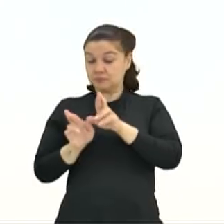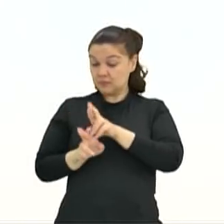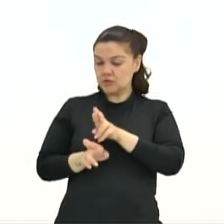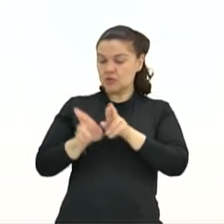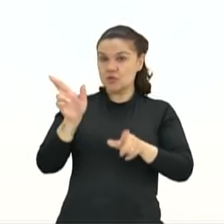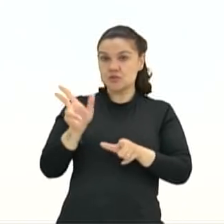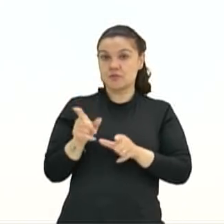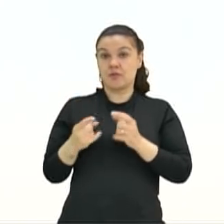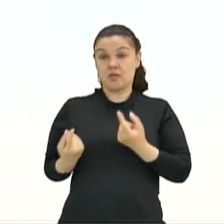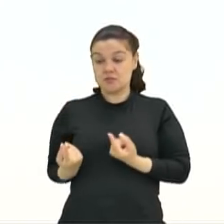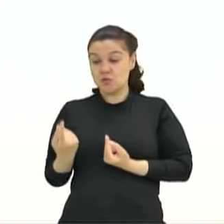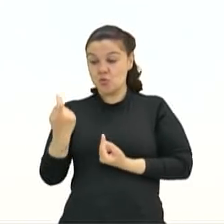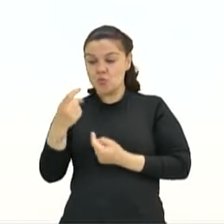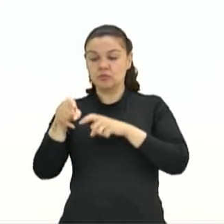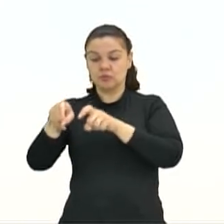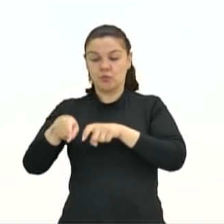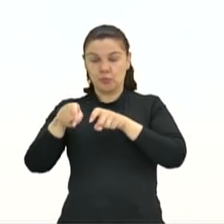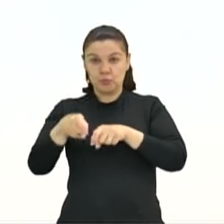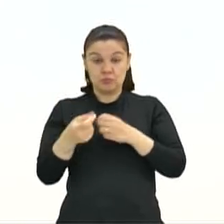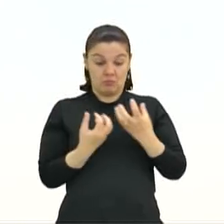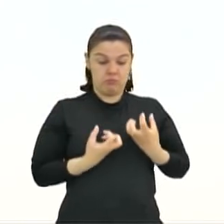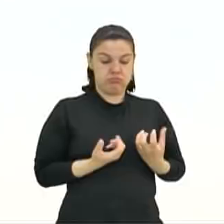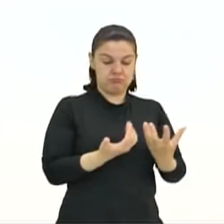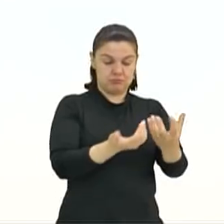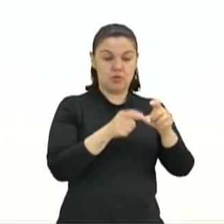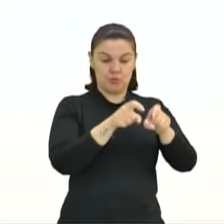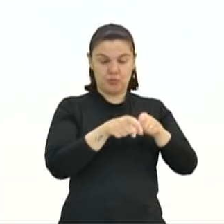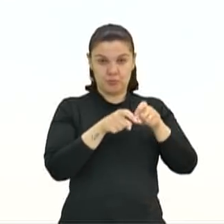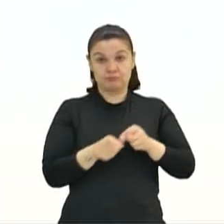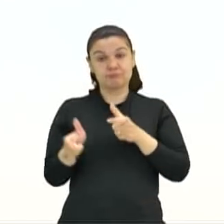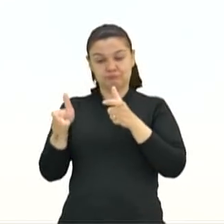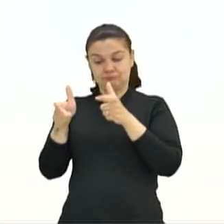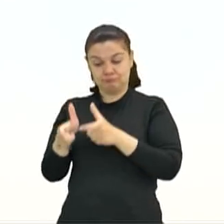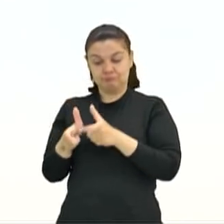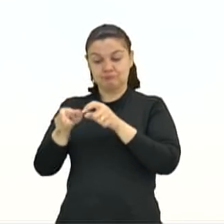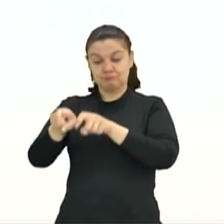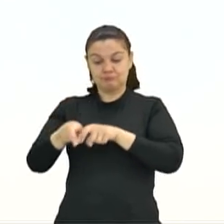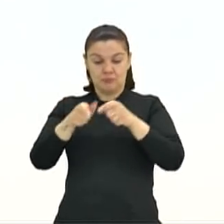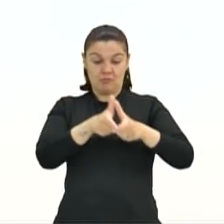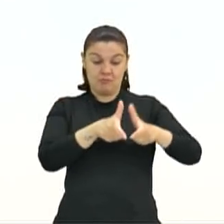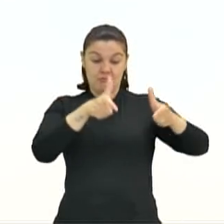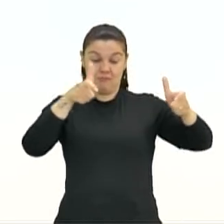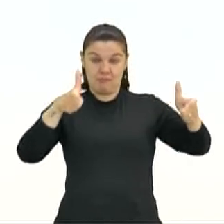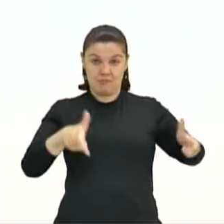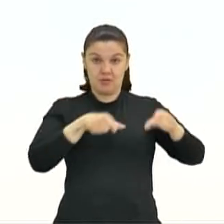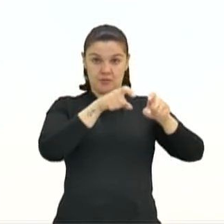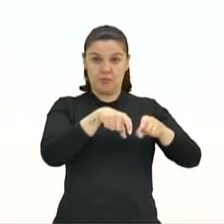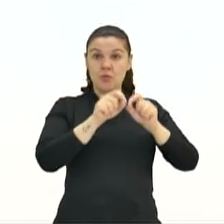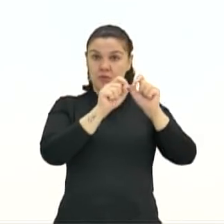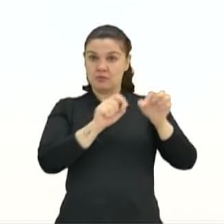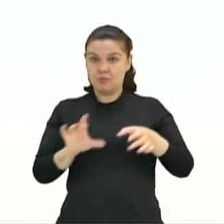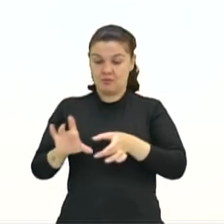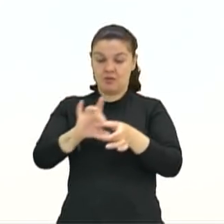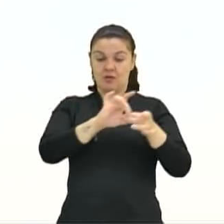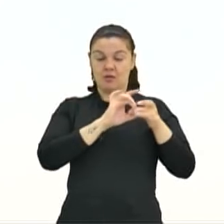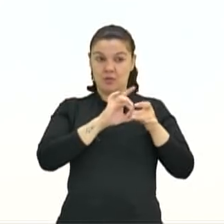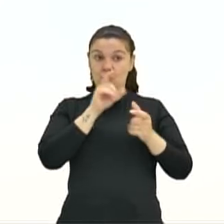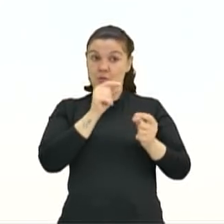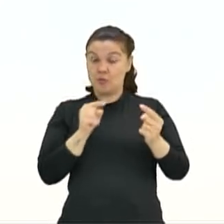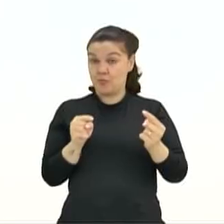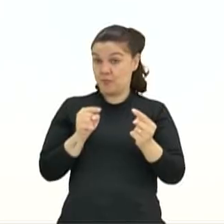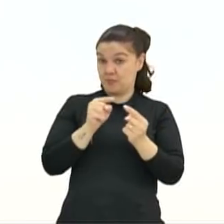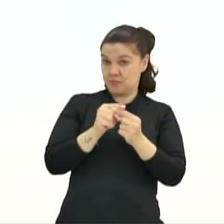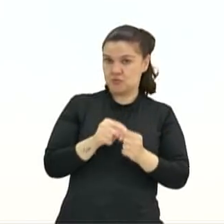de monocultura e policultura, minifúndio e latifúndio, o que são as cooperativas e qual é o objetivo